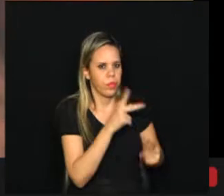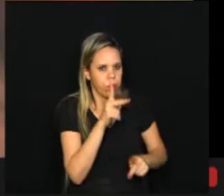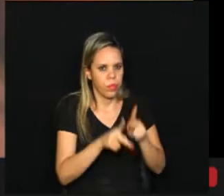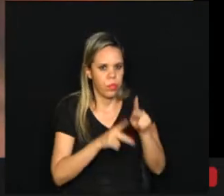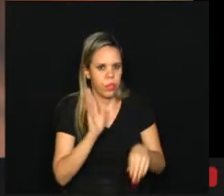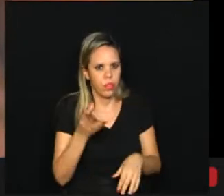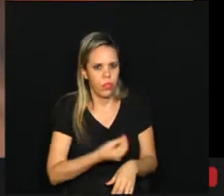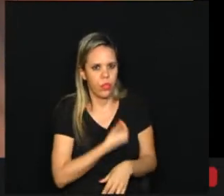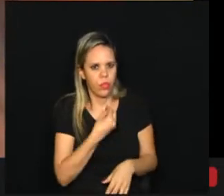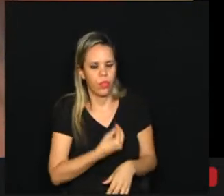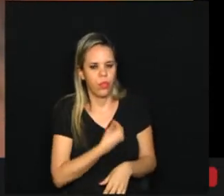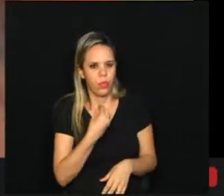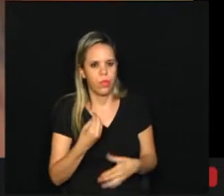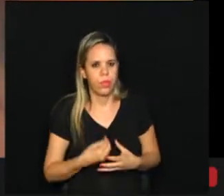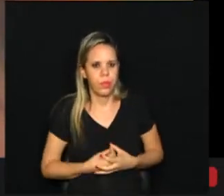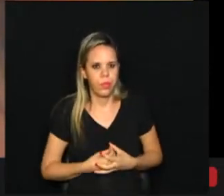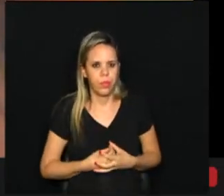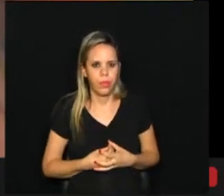já viveram